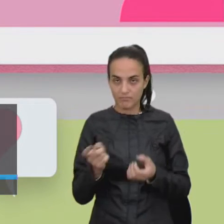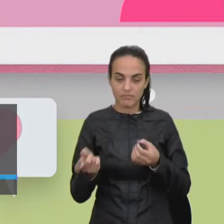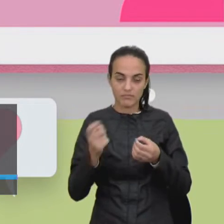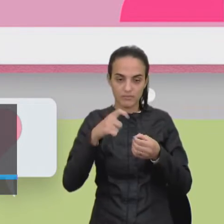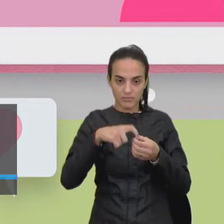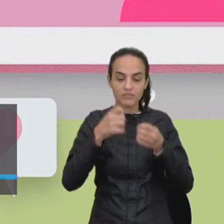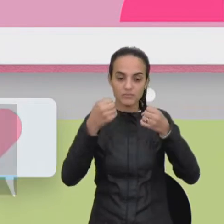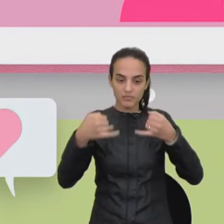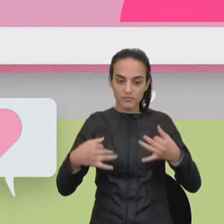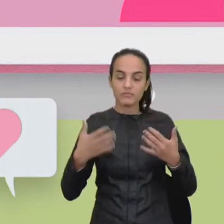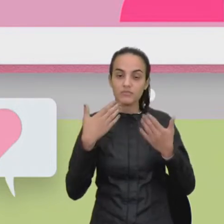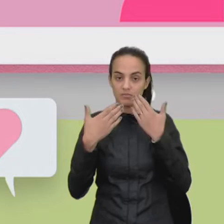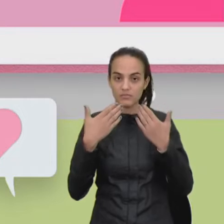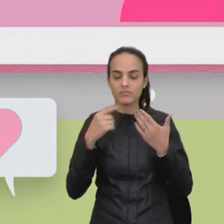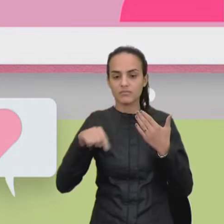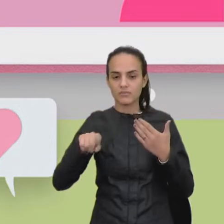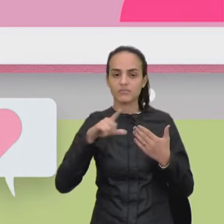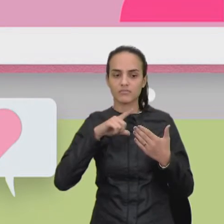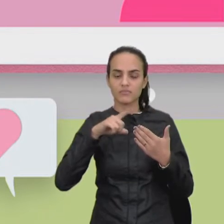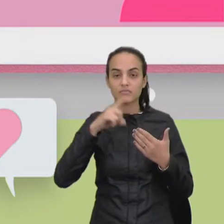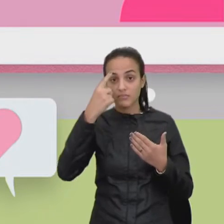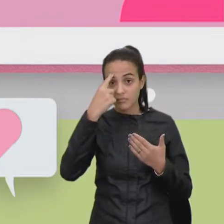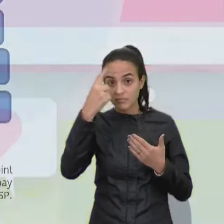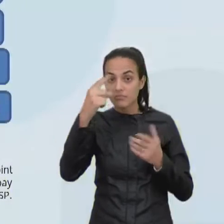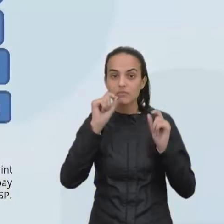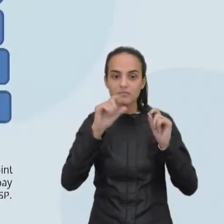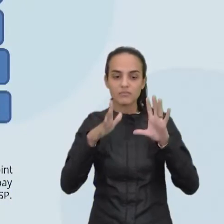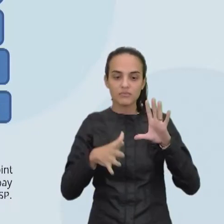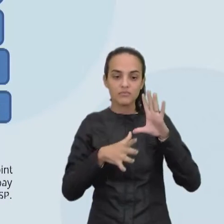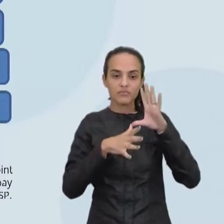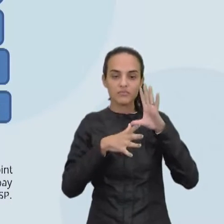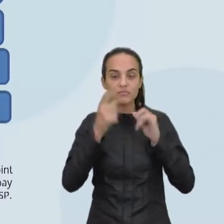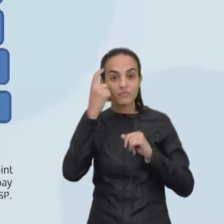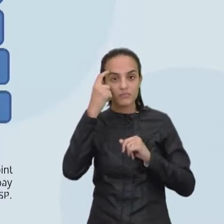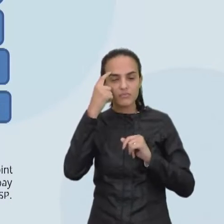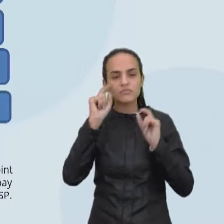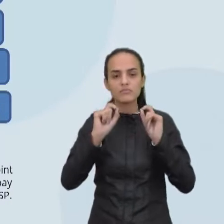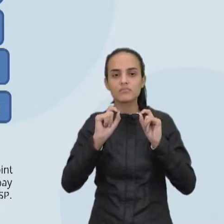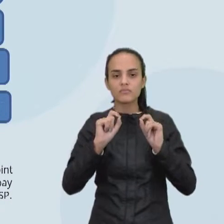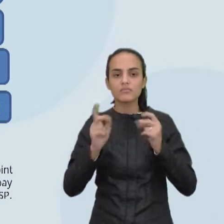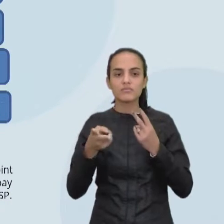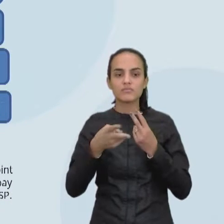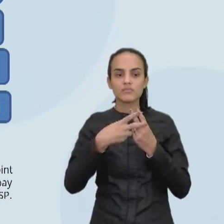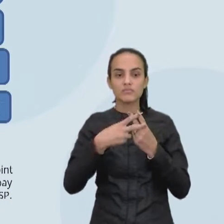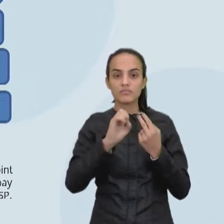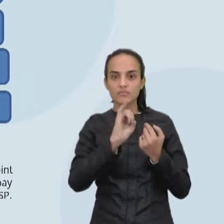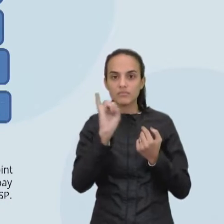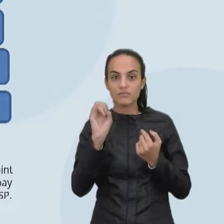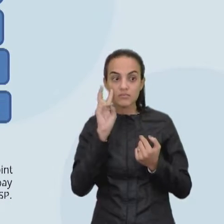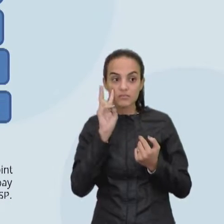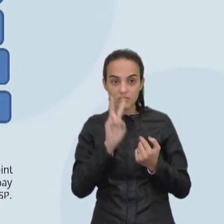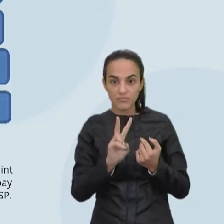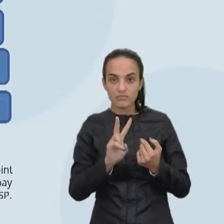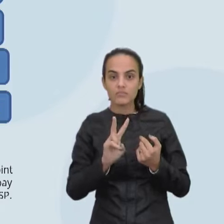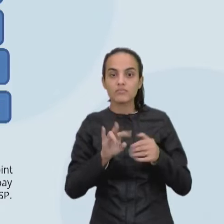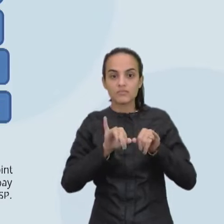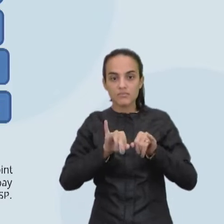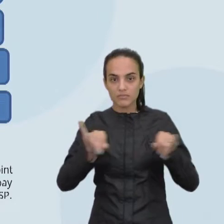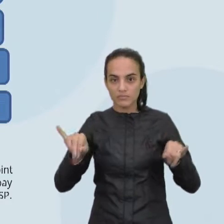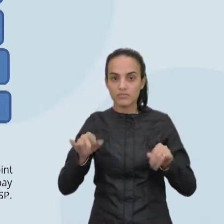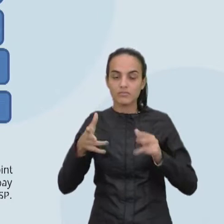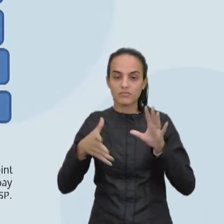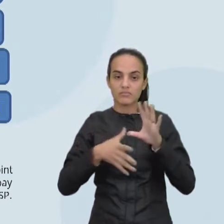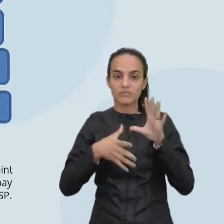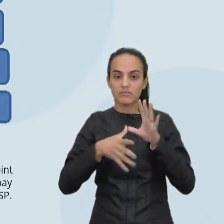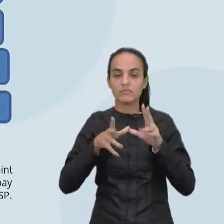nossa conversa, nós temos aquela nossa ideia do mapa mental. Olha só aí na tela, hashtag se liga na mídia, o nosso mapa mental, que é a